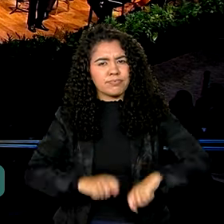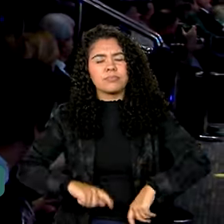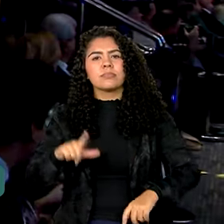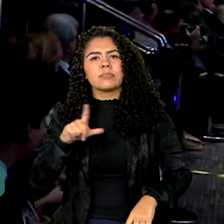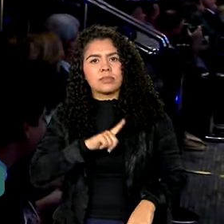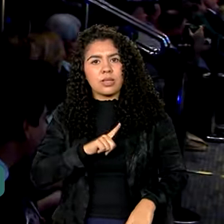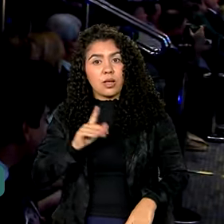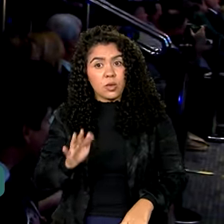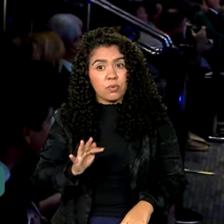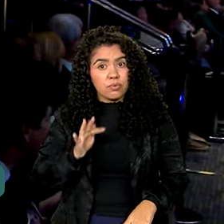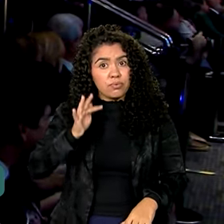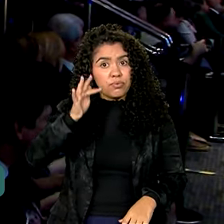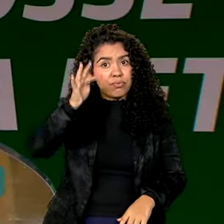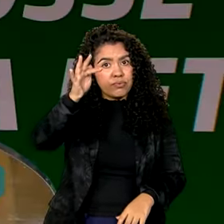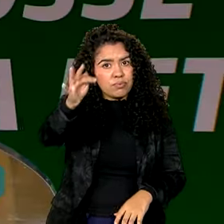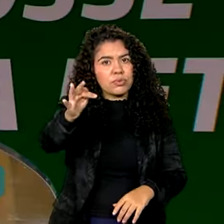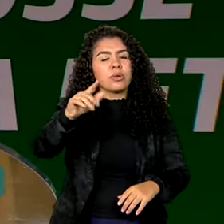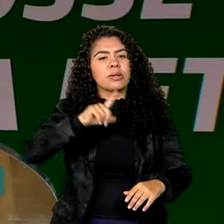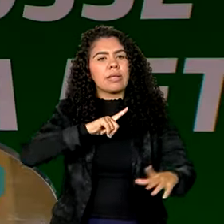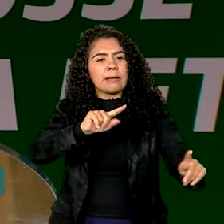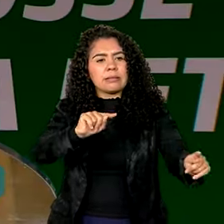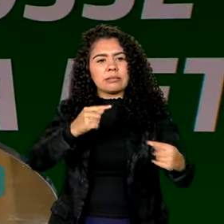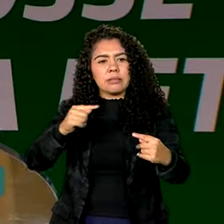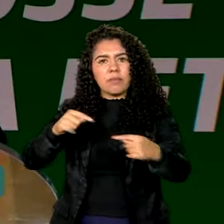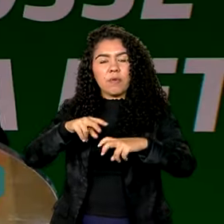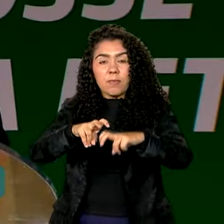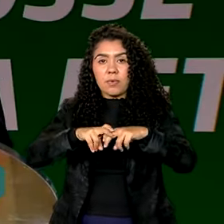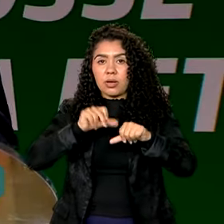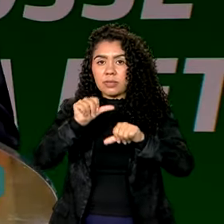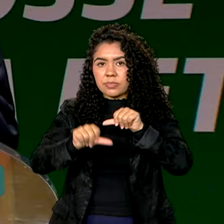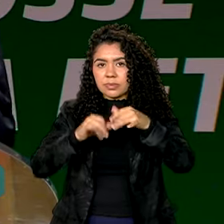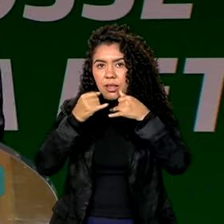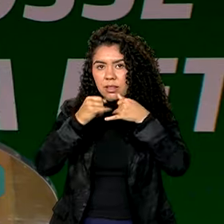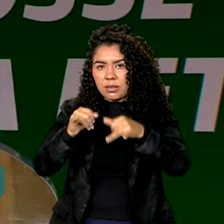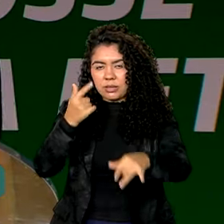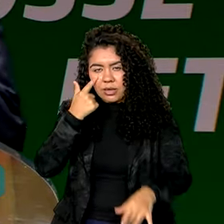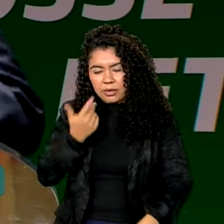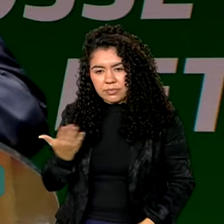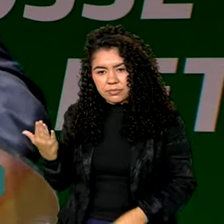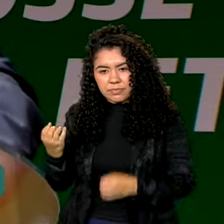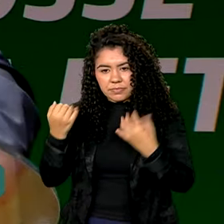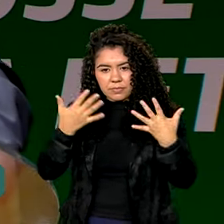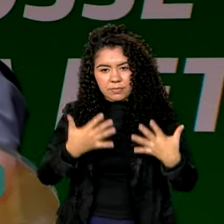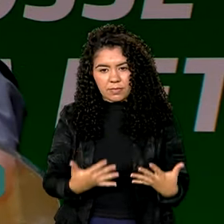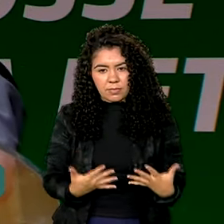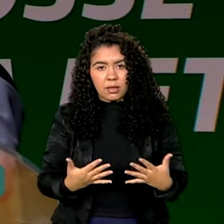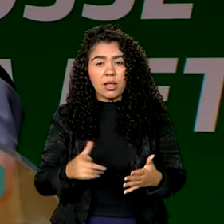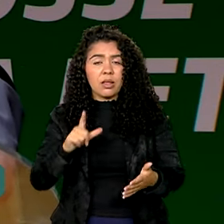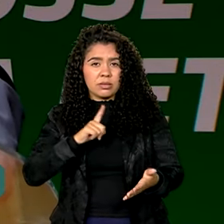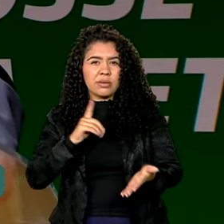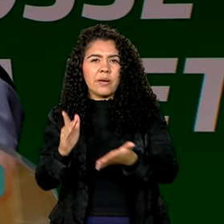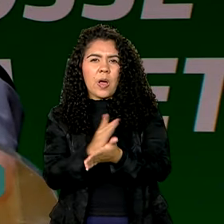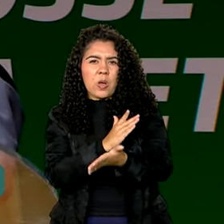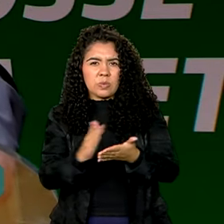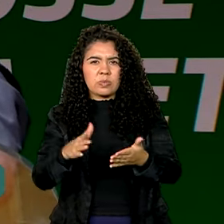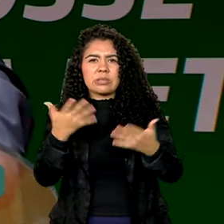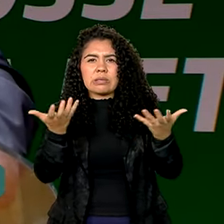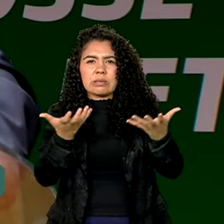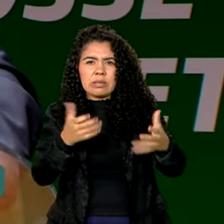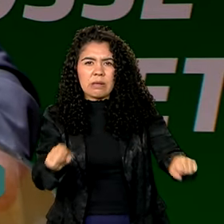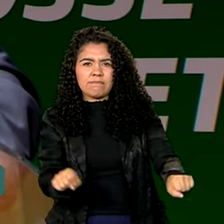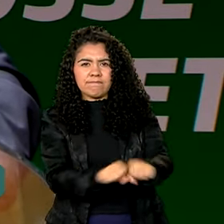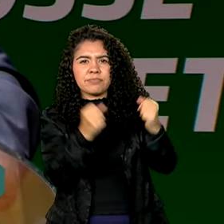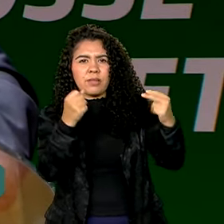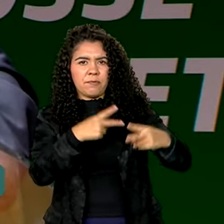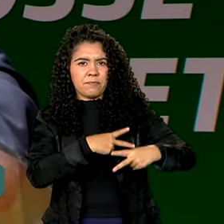promissor frente aos desafios da transição energética. Os que quiseram destruir a Petrobras